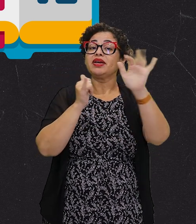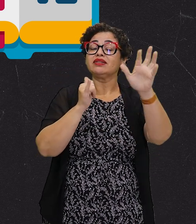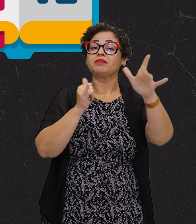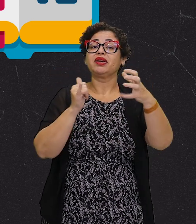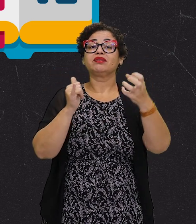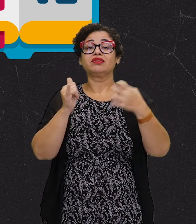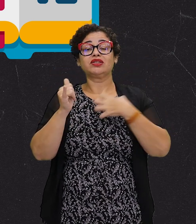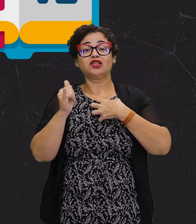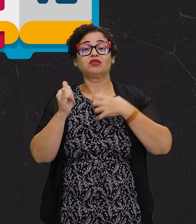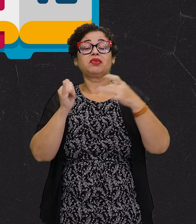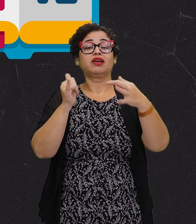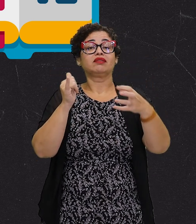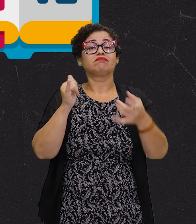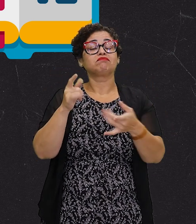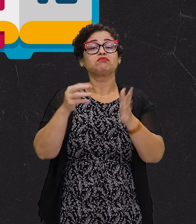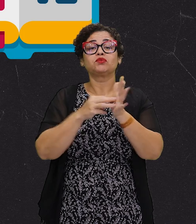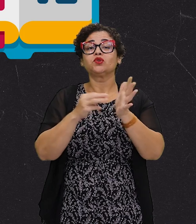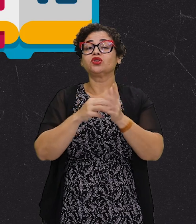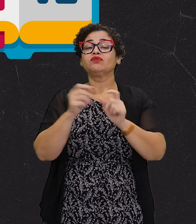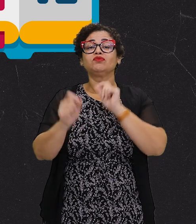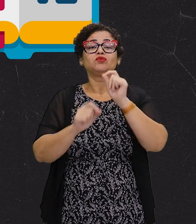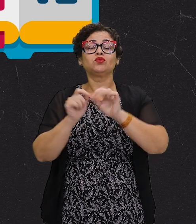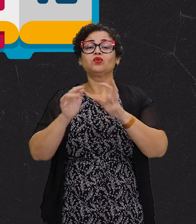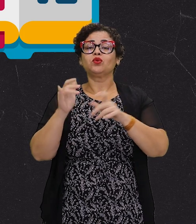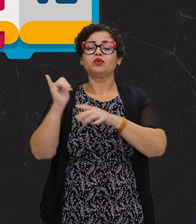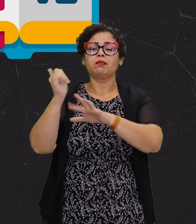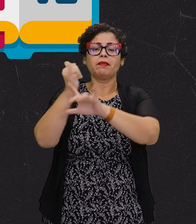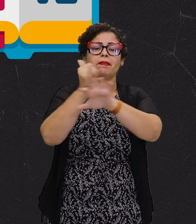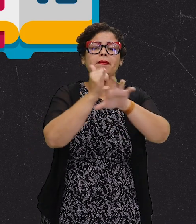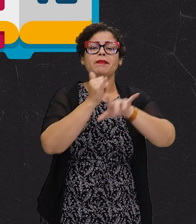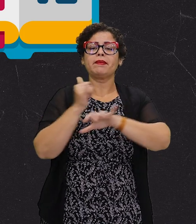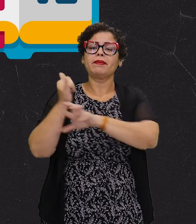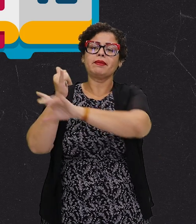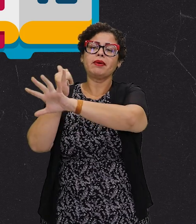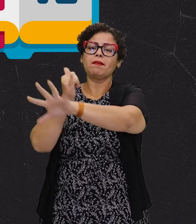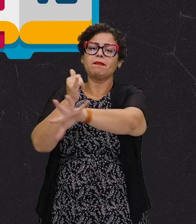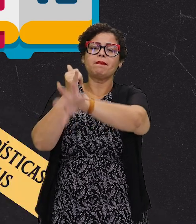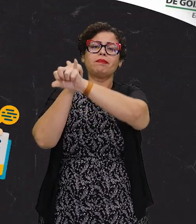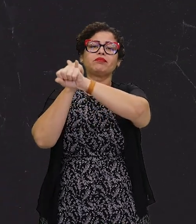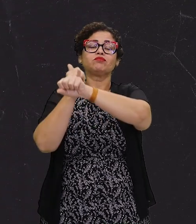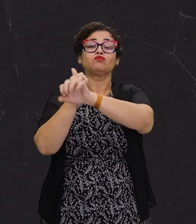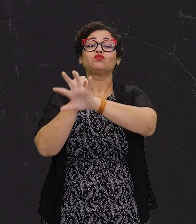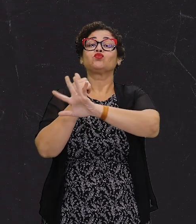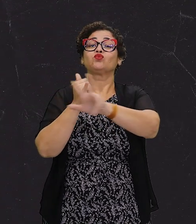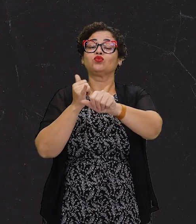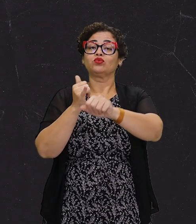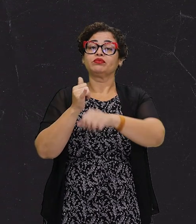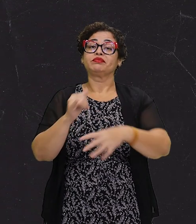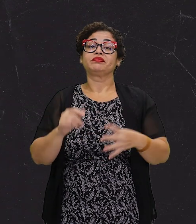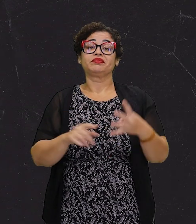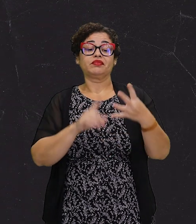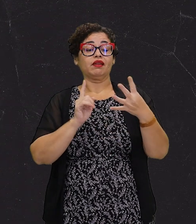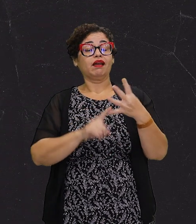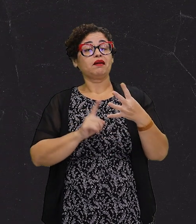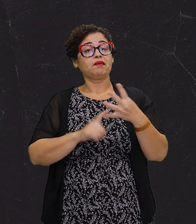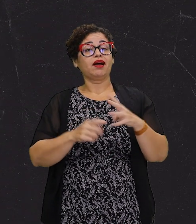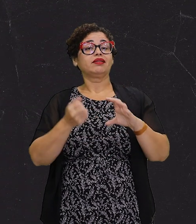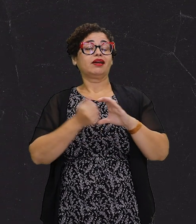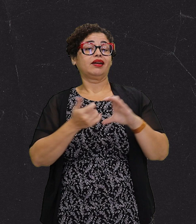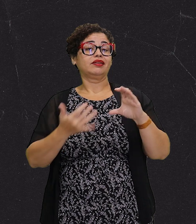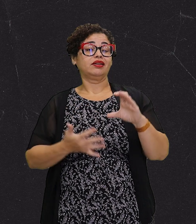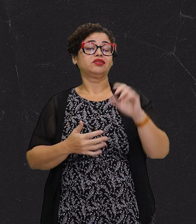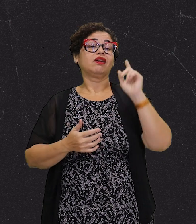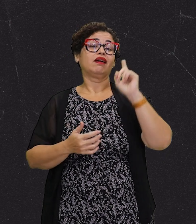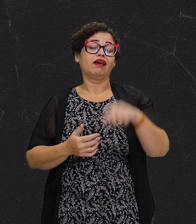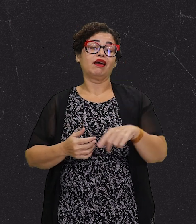pensamentos, sentimentos e motivações de todos os personagens. A quarta característica